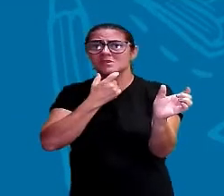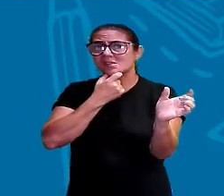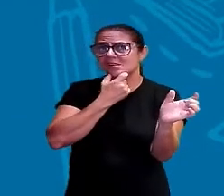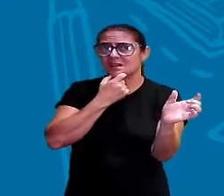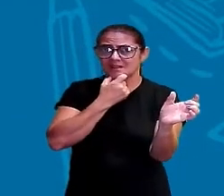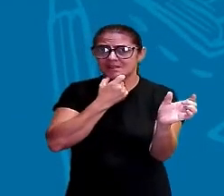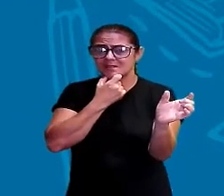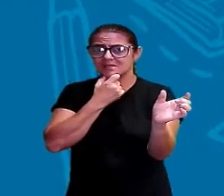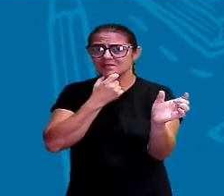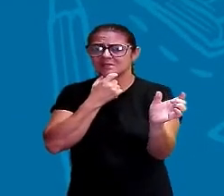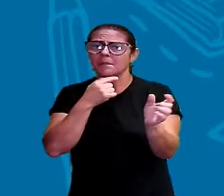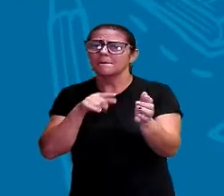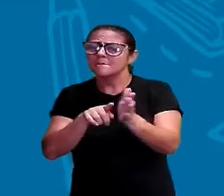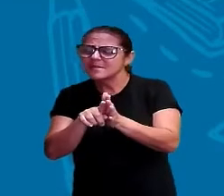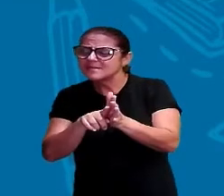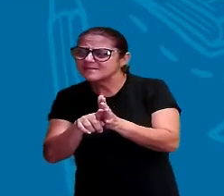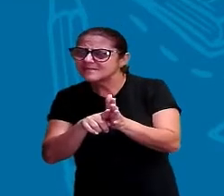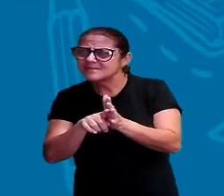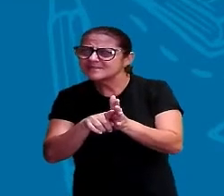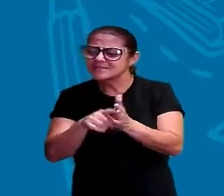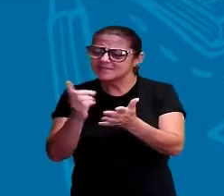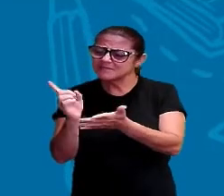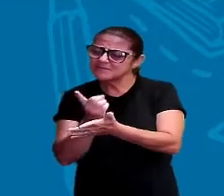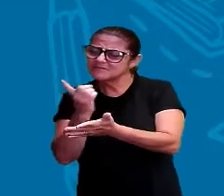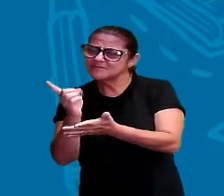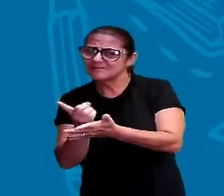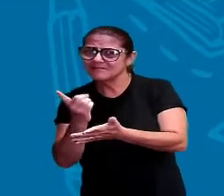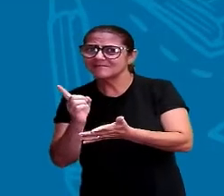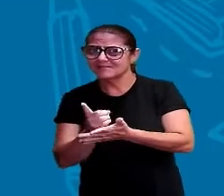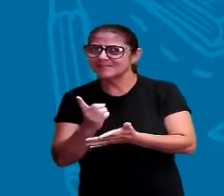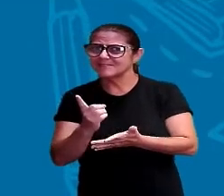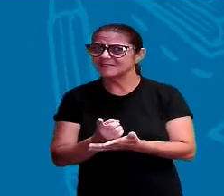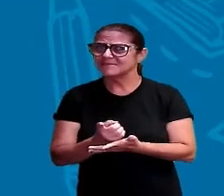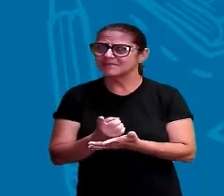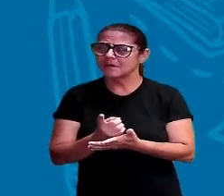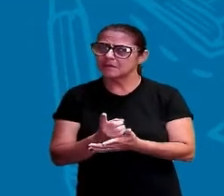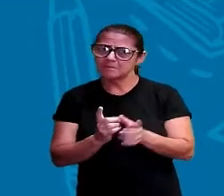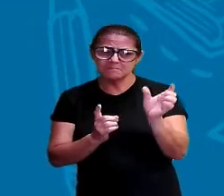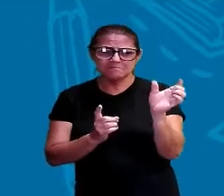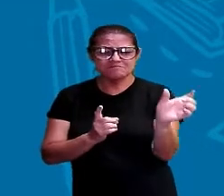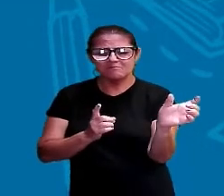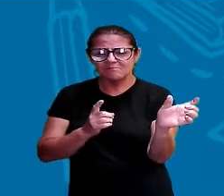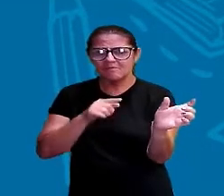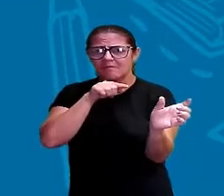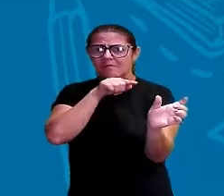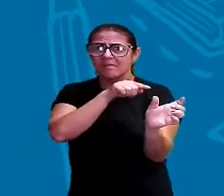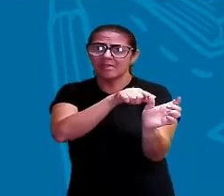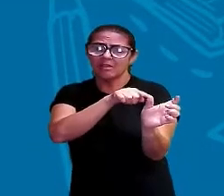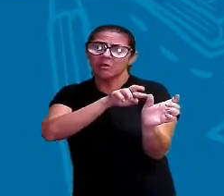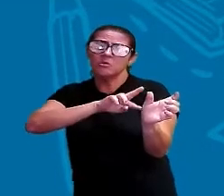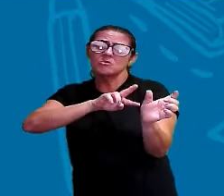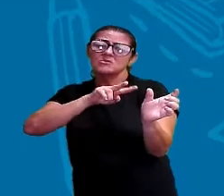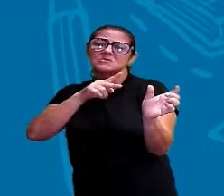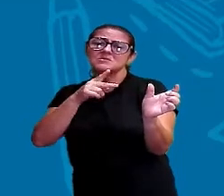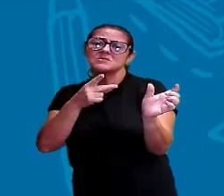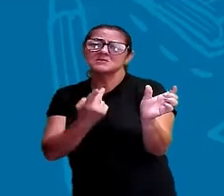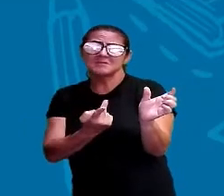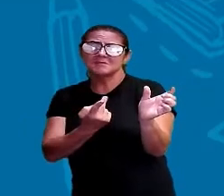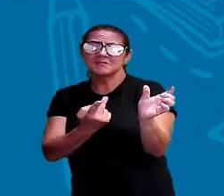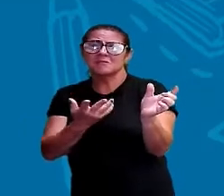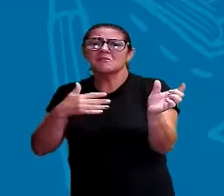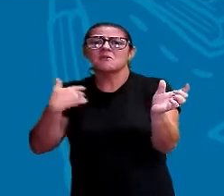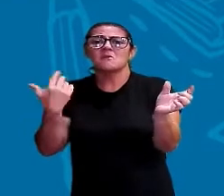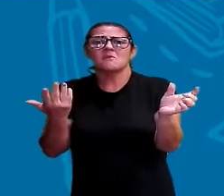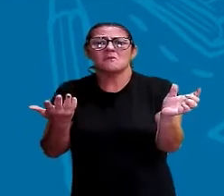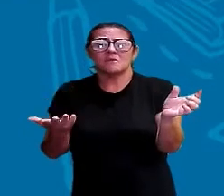Então faz esse trabalhinho, vai no dicionário, pega aquela palavra e vê quais são as possibilidades. O dicionário pode